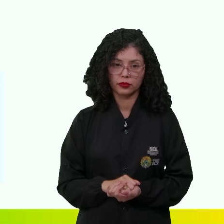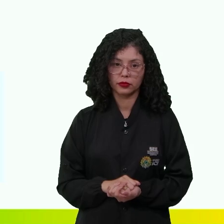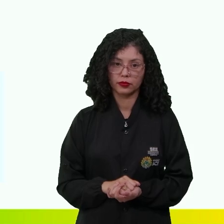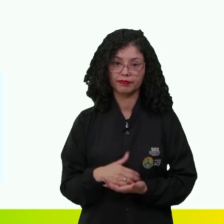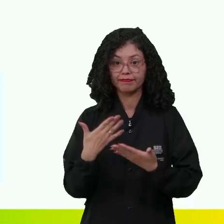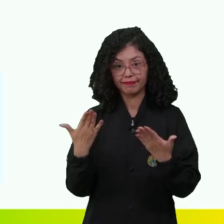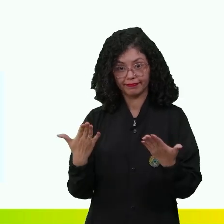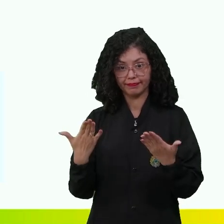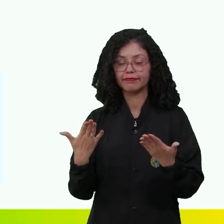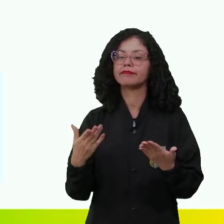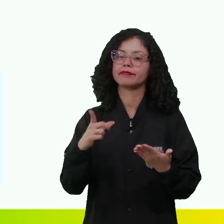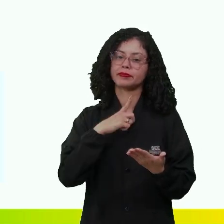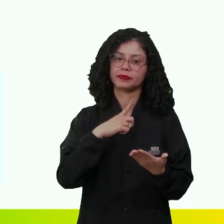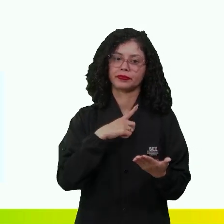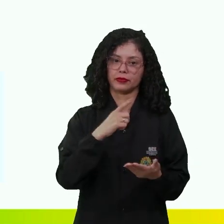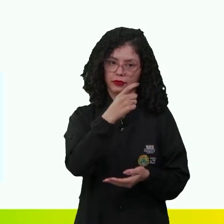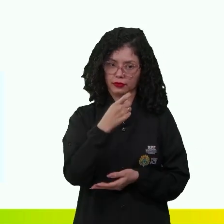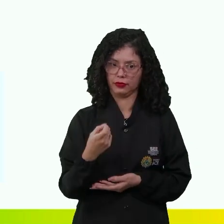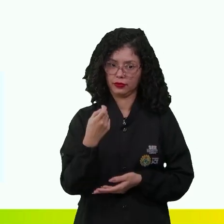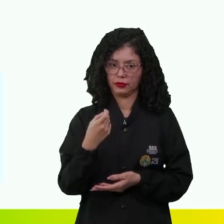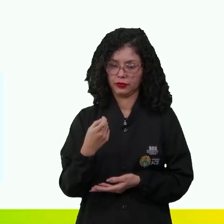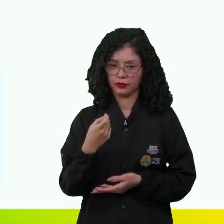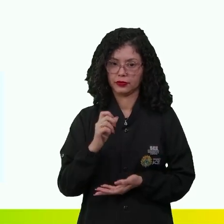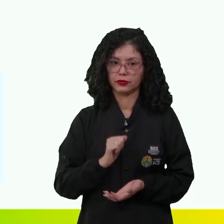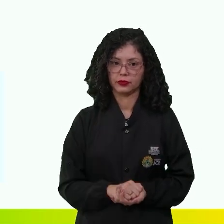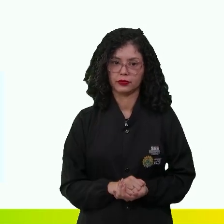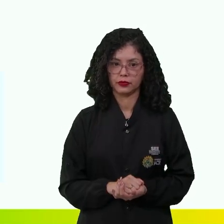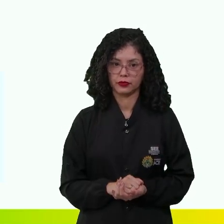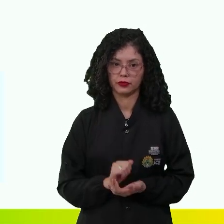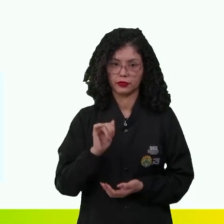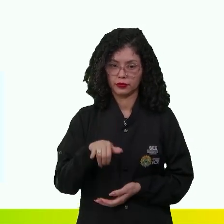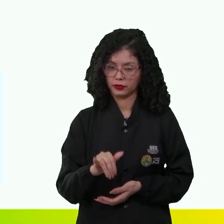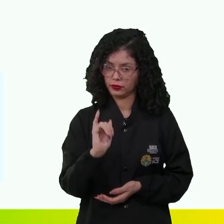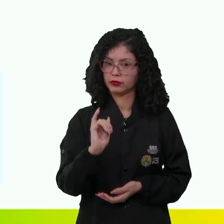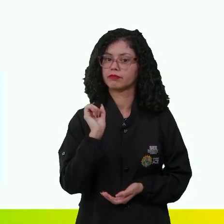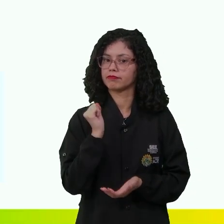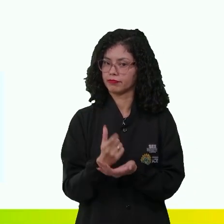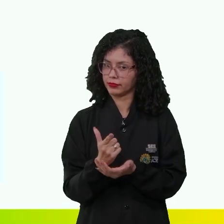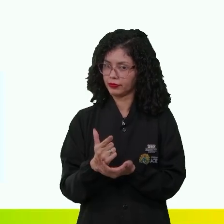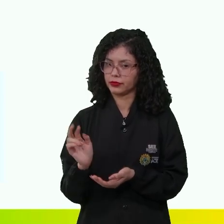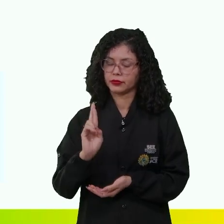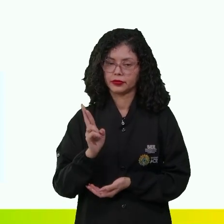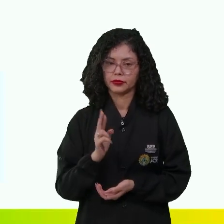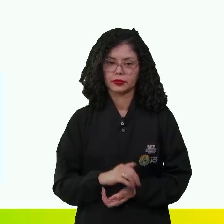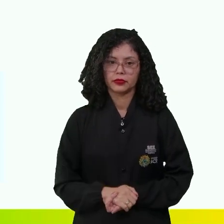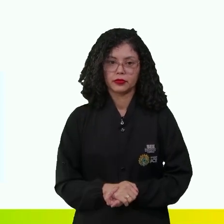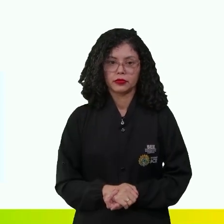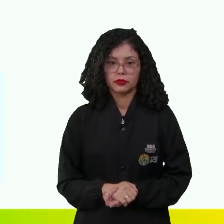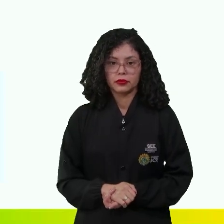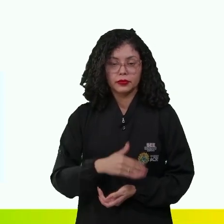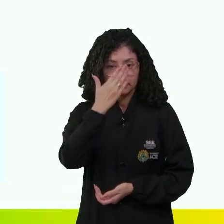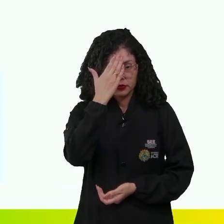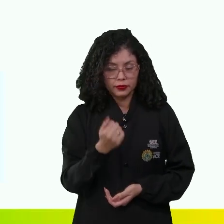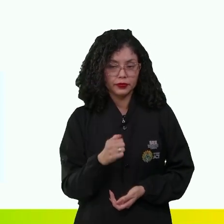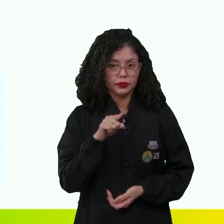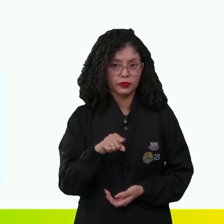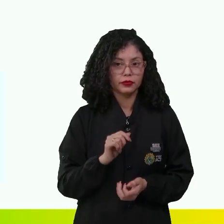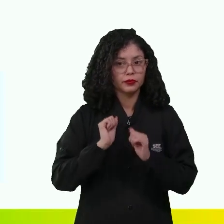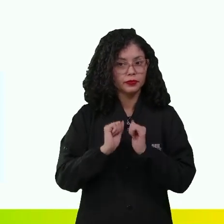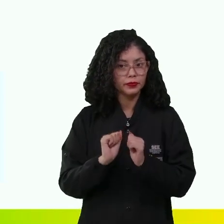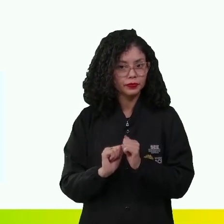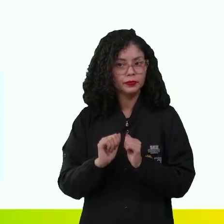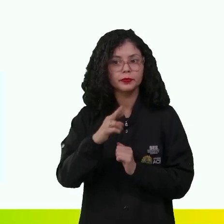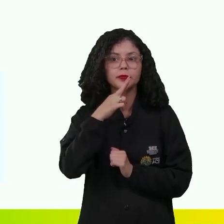E aí, se nós tivermos X litros, vamos pagar Y reais. Sabendo disso, nós